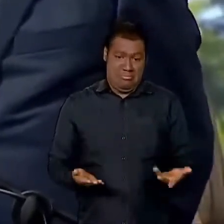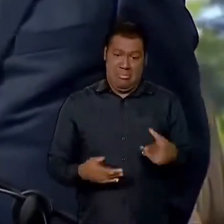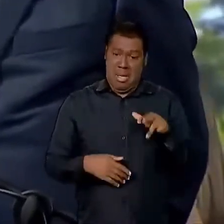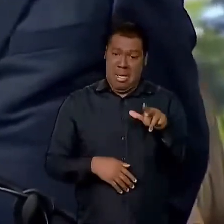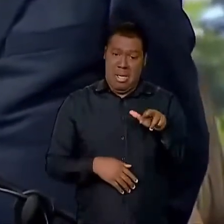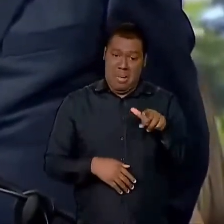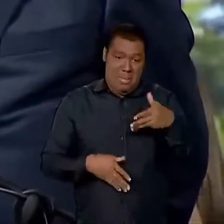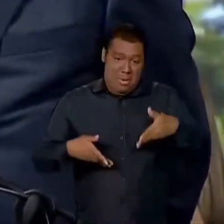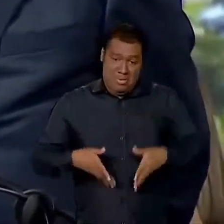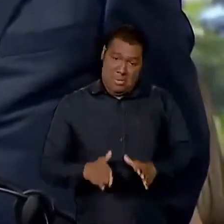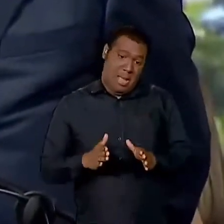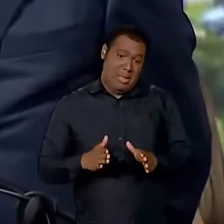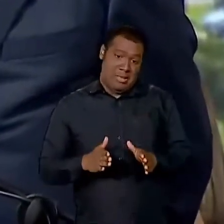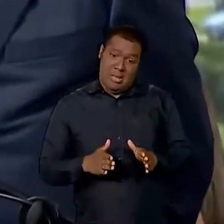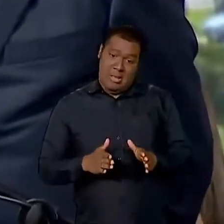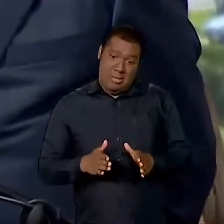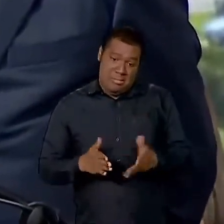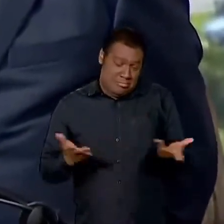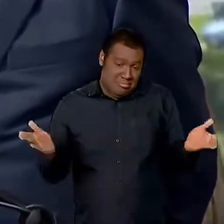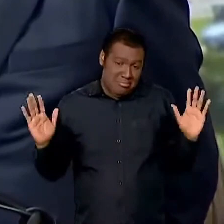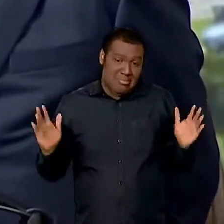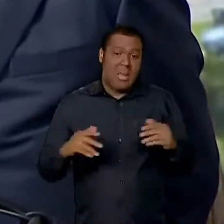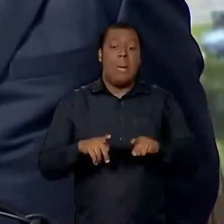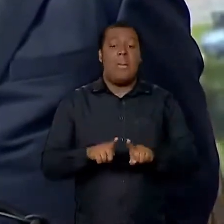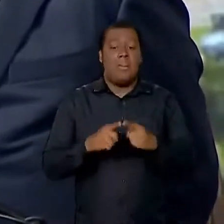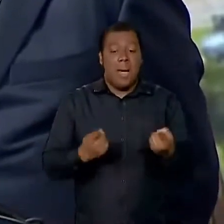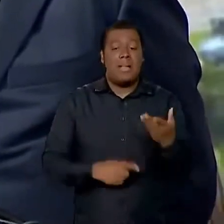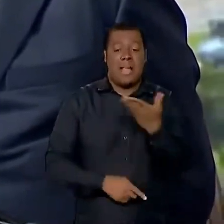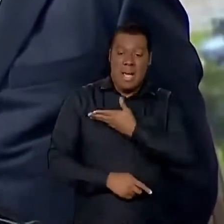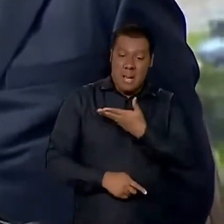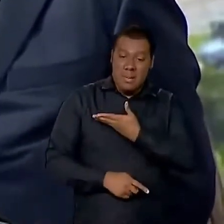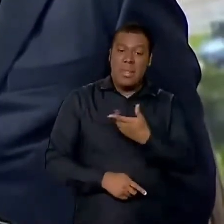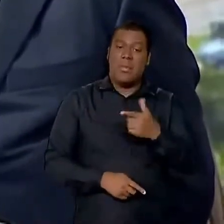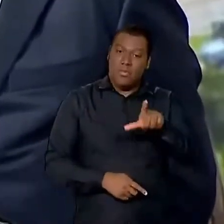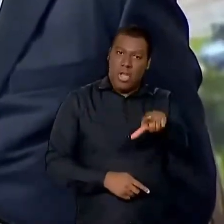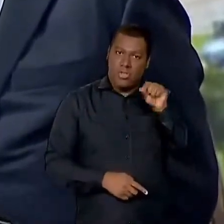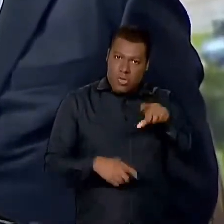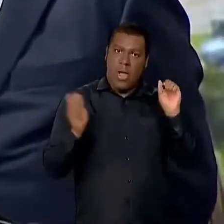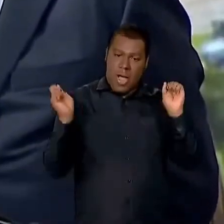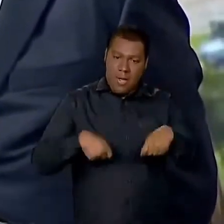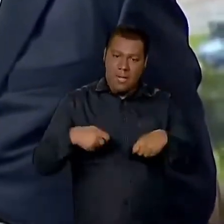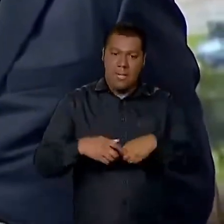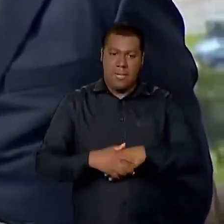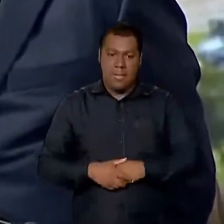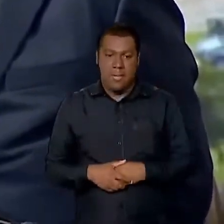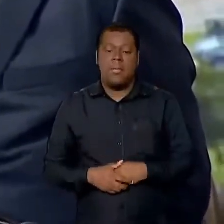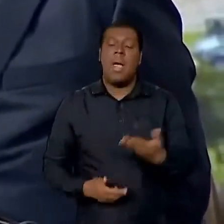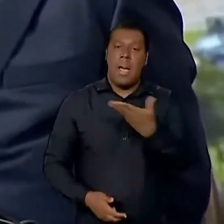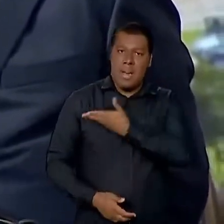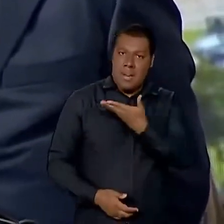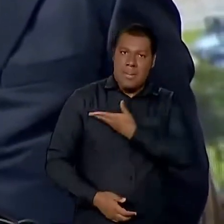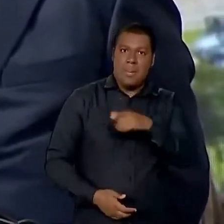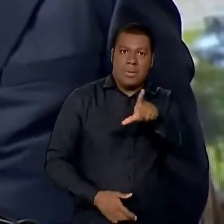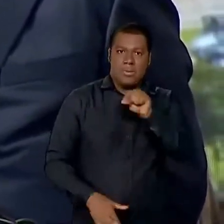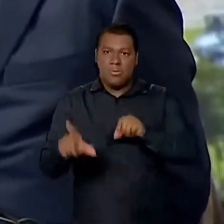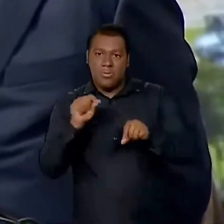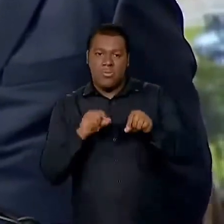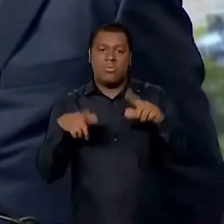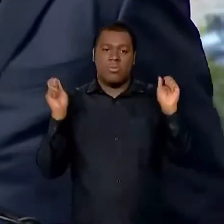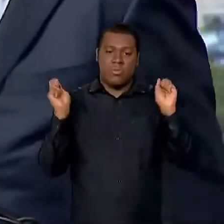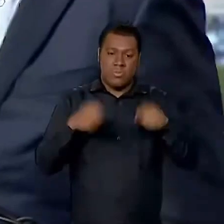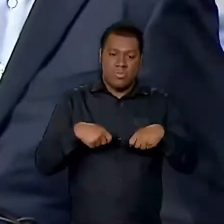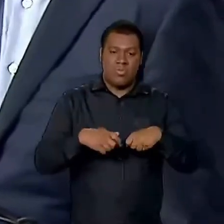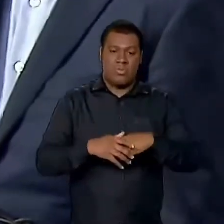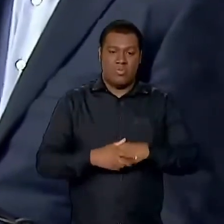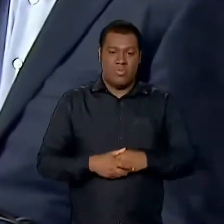Agora, companheiro, a gente escolhe. Essa é uma coisa. Os amigos, a gente escolhe. E eu quero que